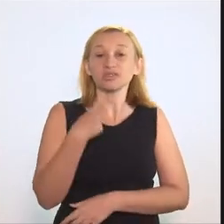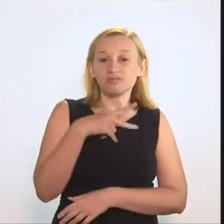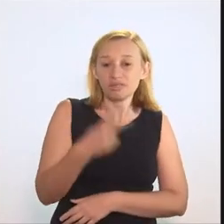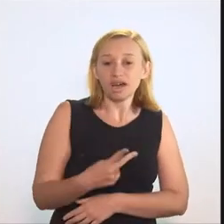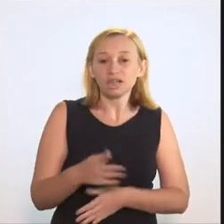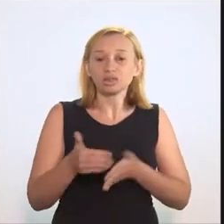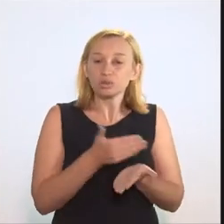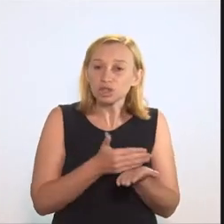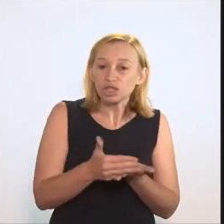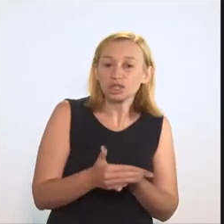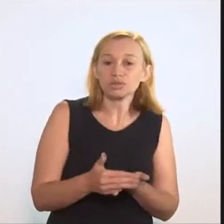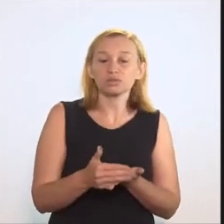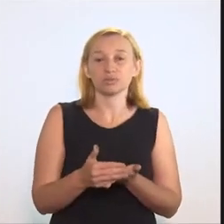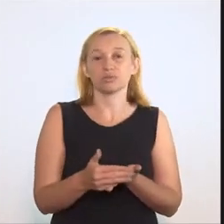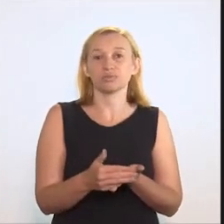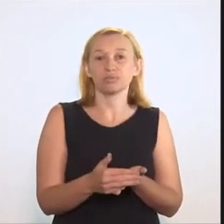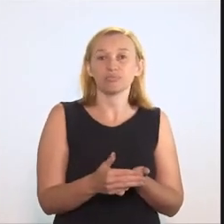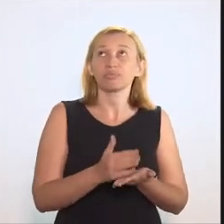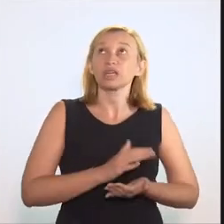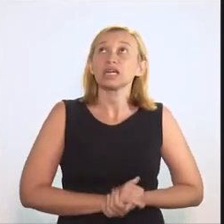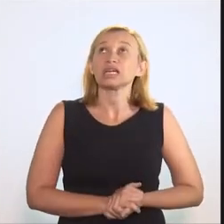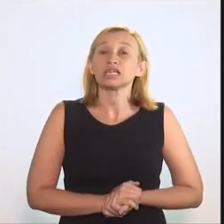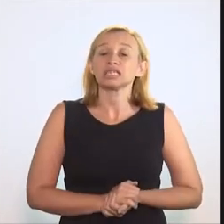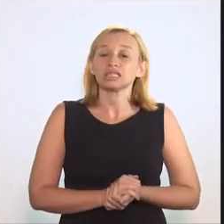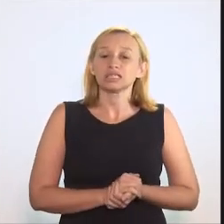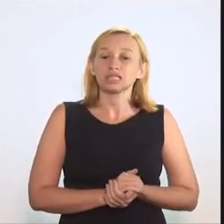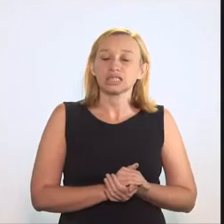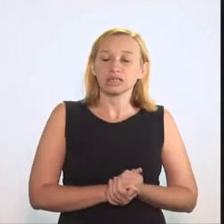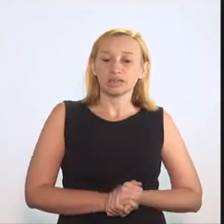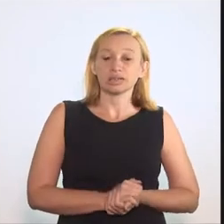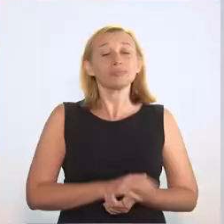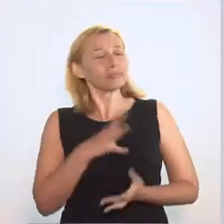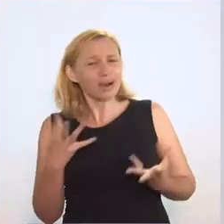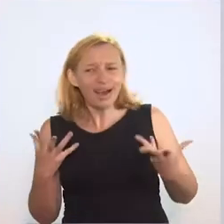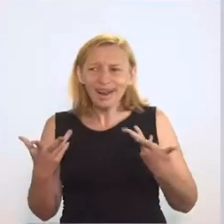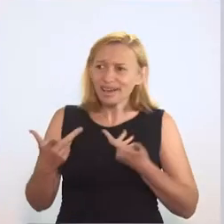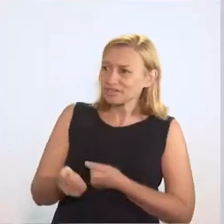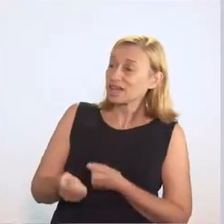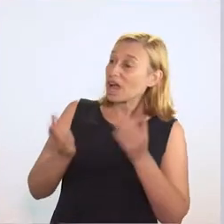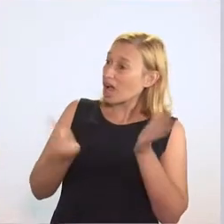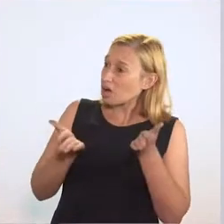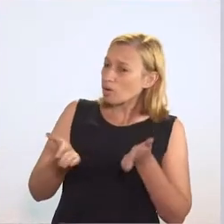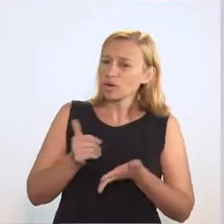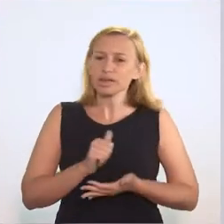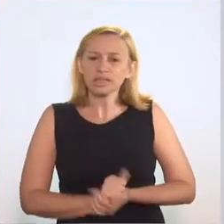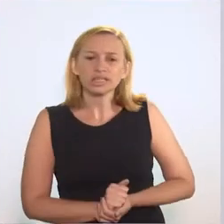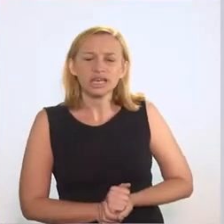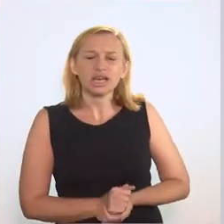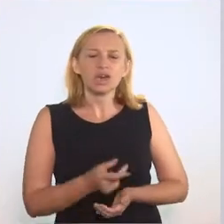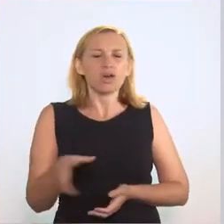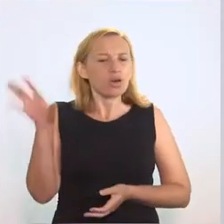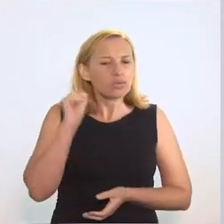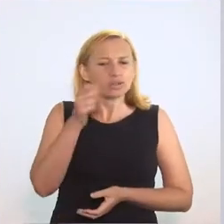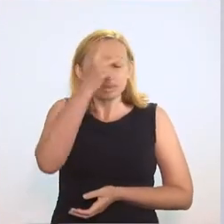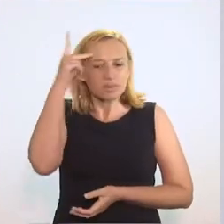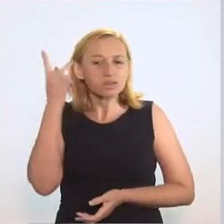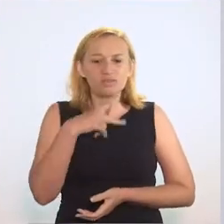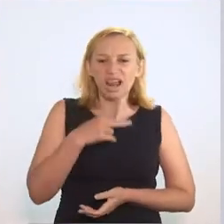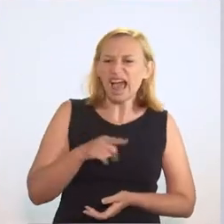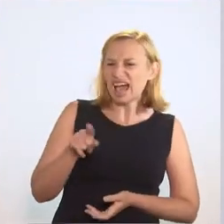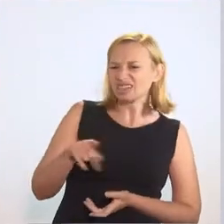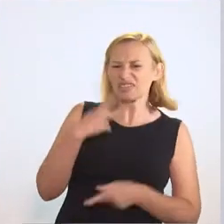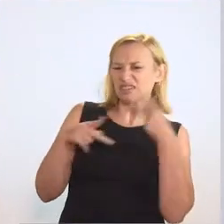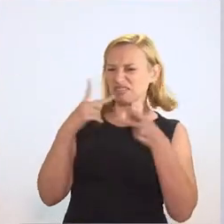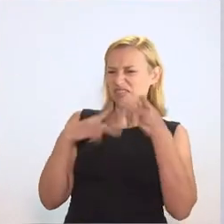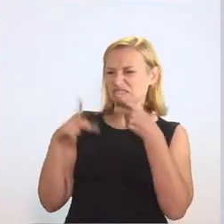fala a partir desse ponto de princípio. Que maravilha. Agora, eu escuto as pessoas falarem assim,